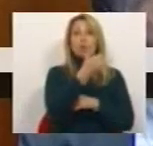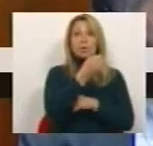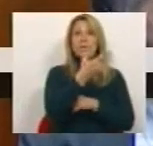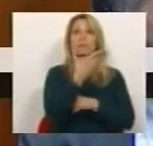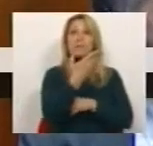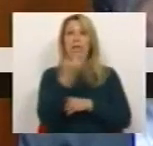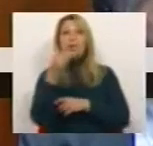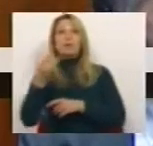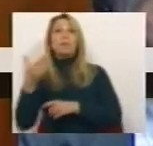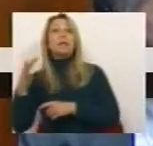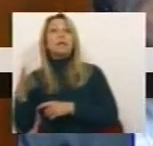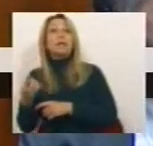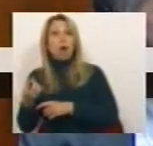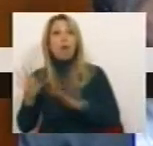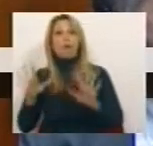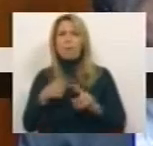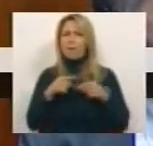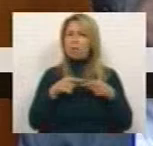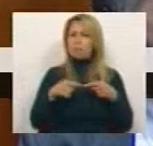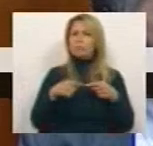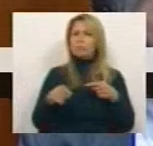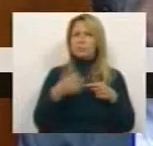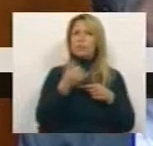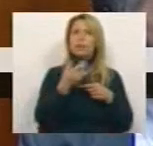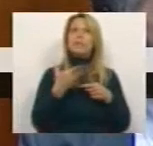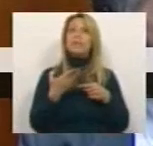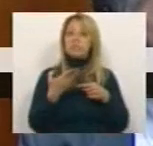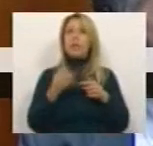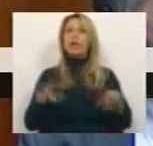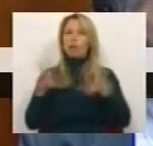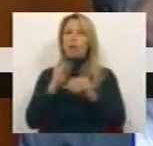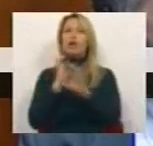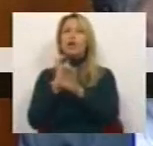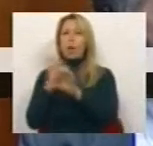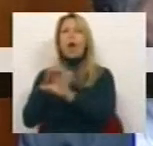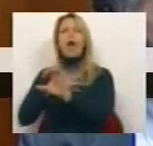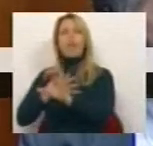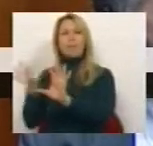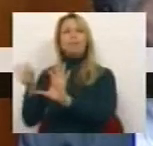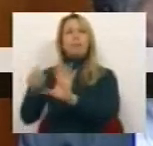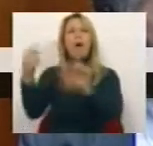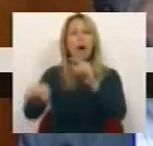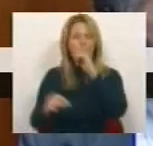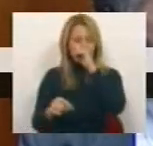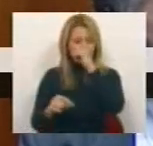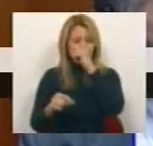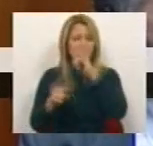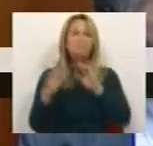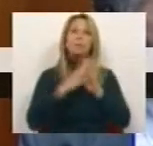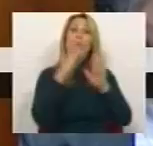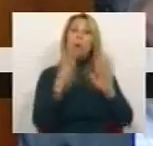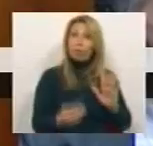ainda durante o ano 2017 eles começarão a chegar às empresas. E o modelo da STCP, Sr. Deputado, com todo o respeito, é o